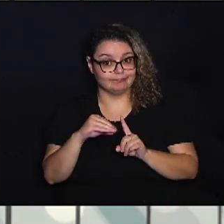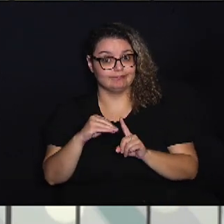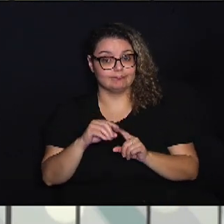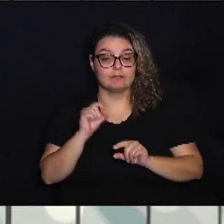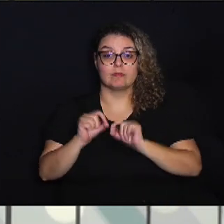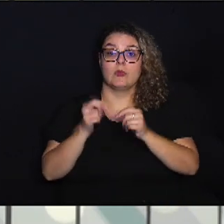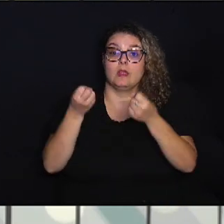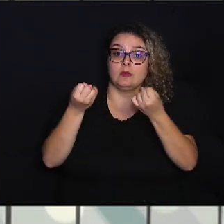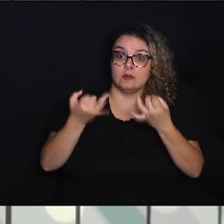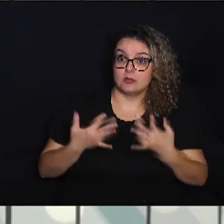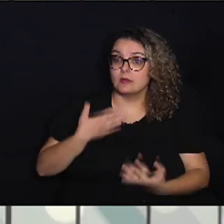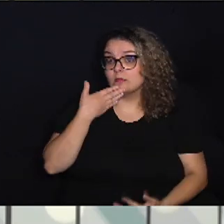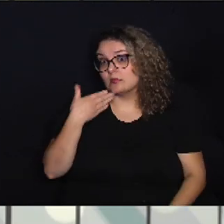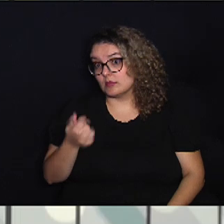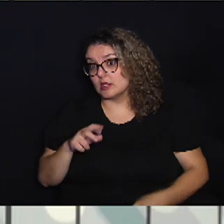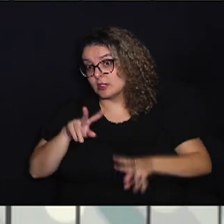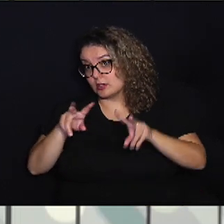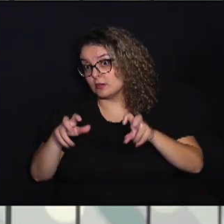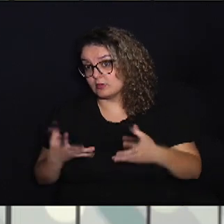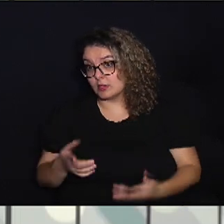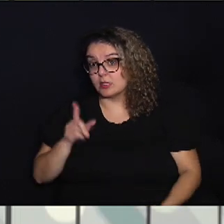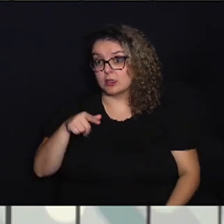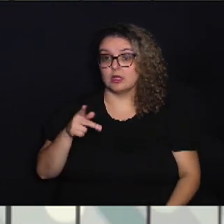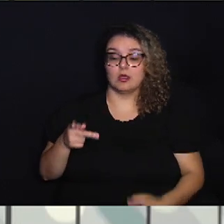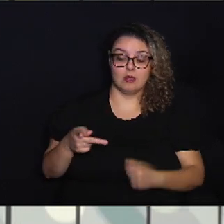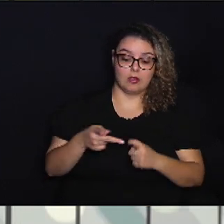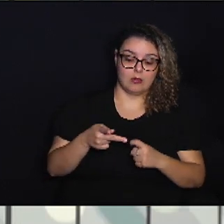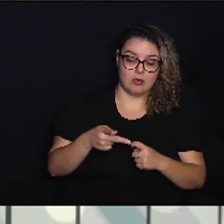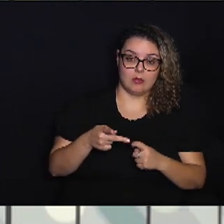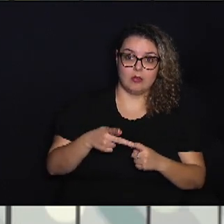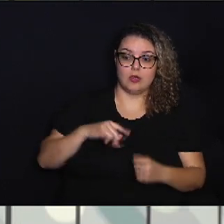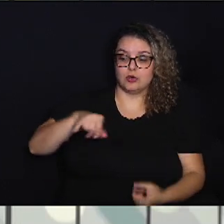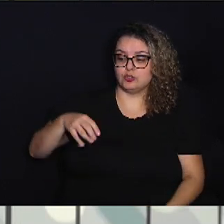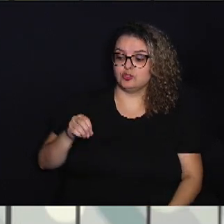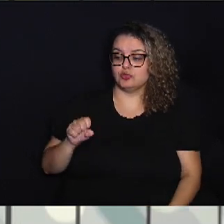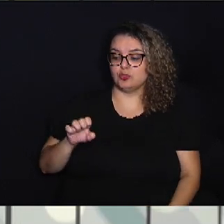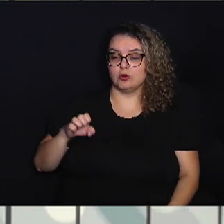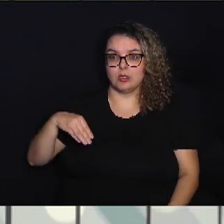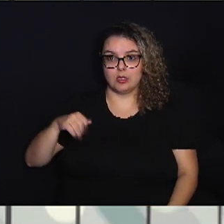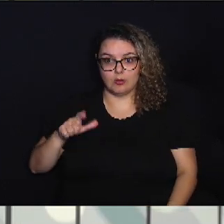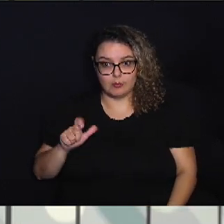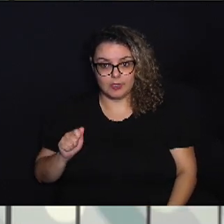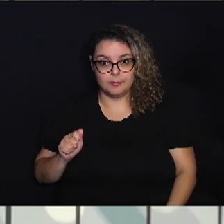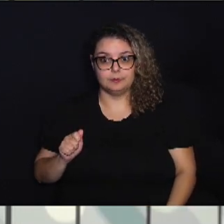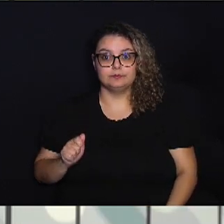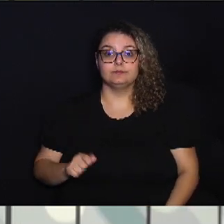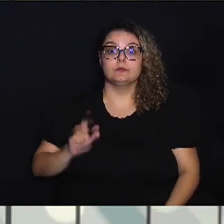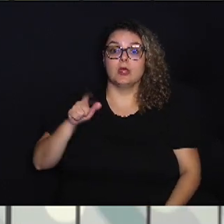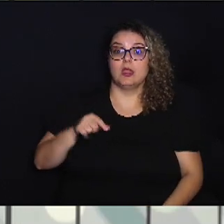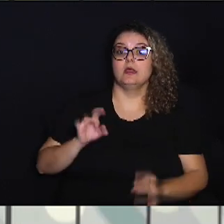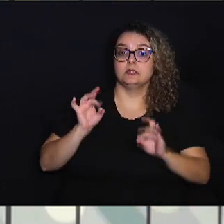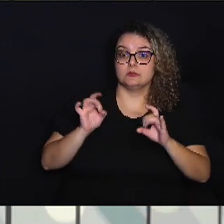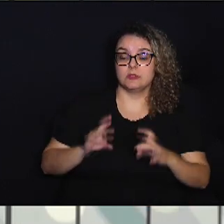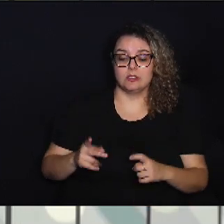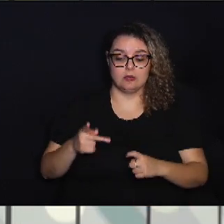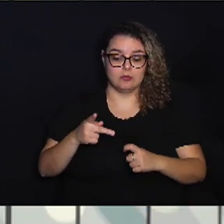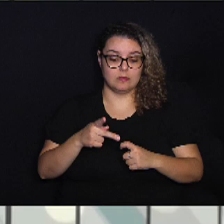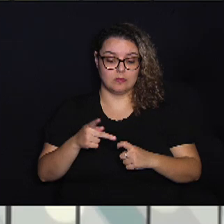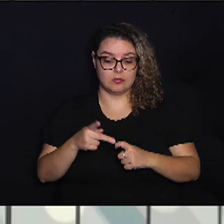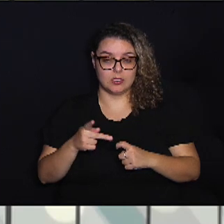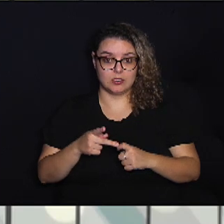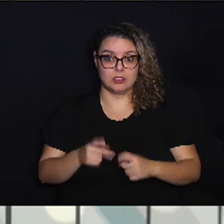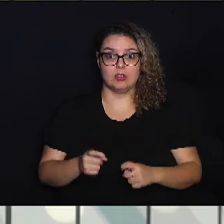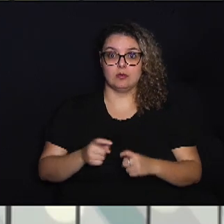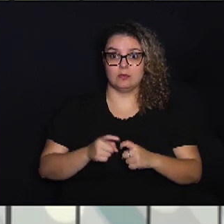vai explicar melhor esse assunto é a pediatra Joelma Martim, especialista em medicina de emergência